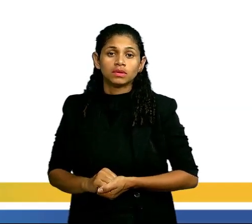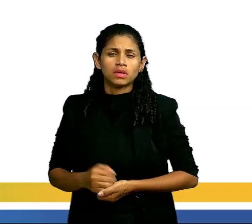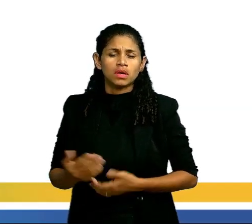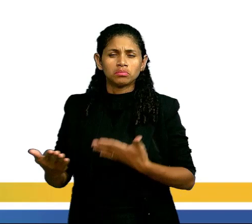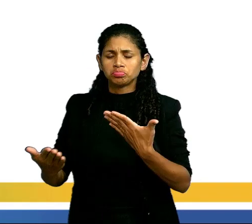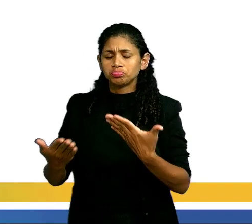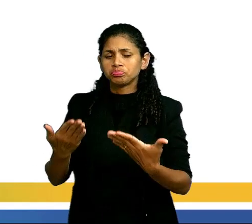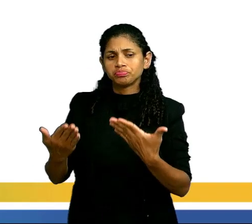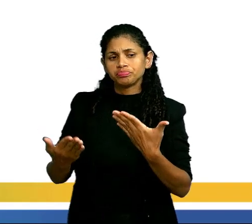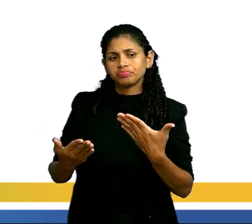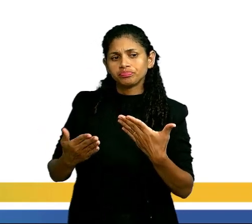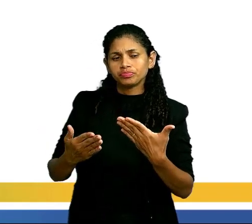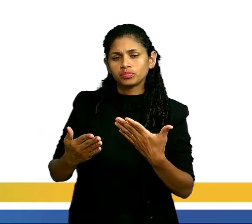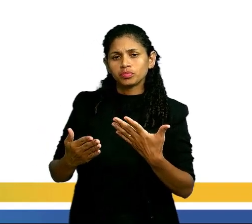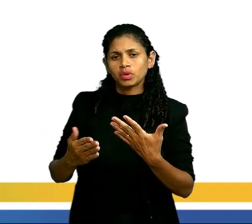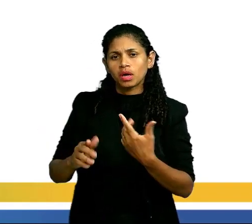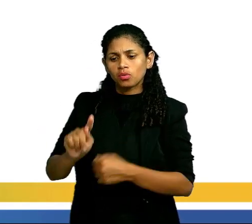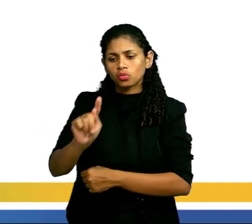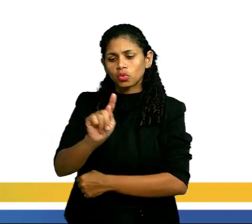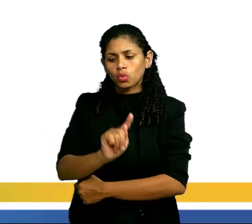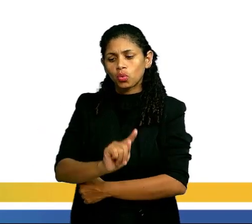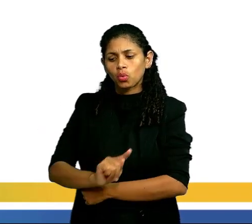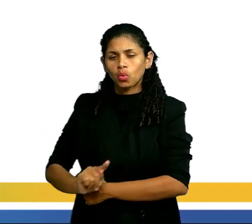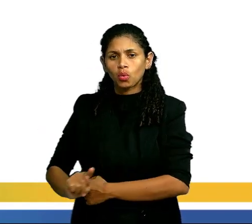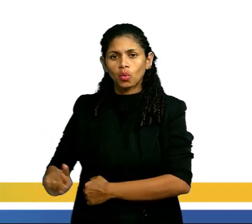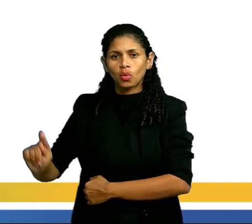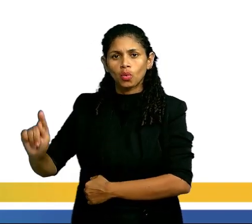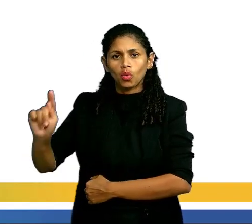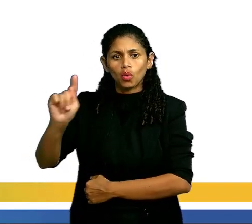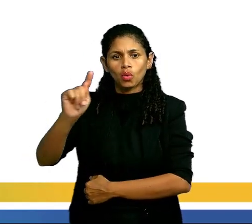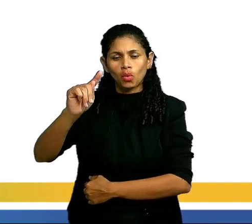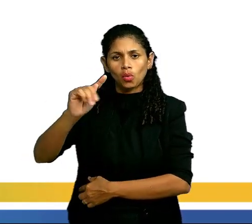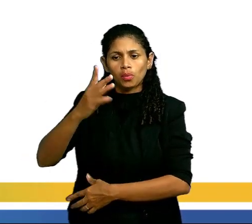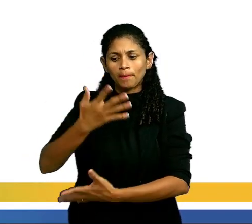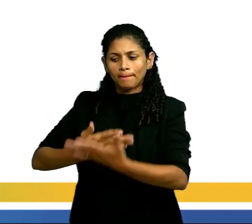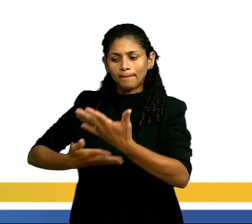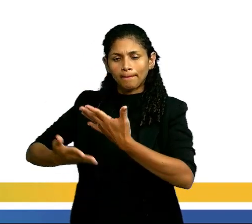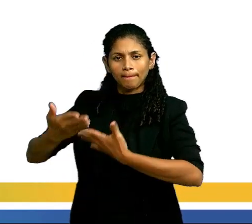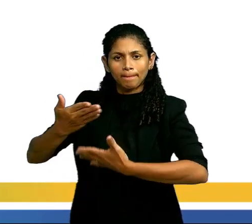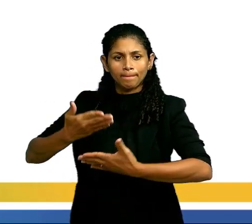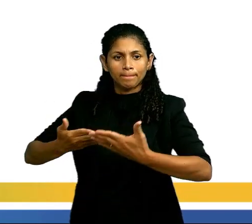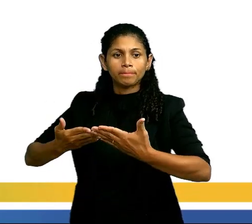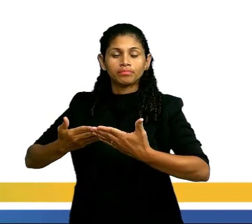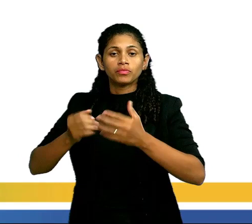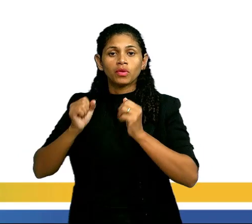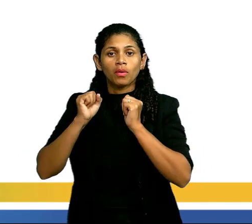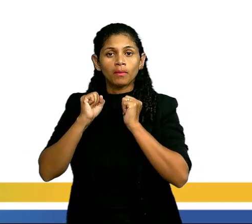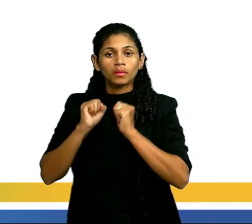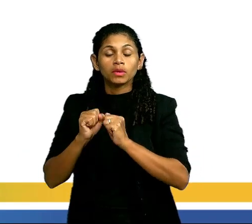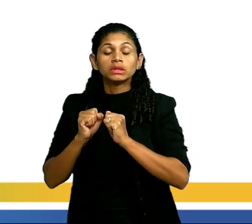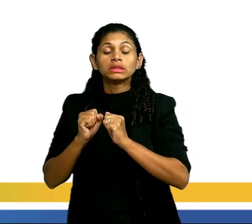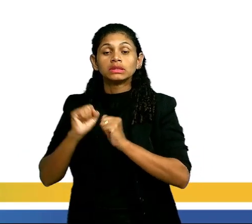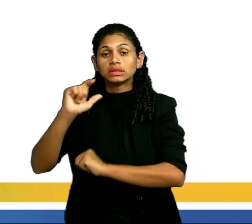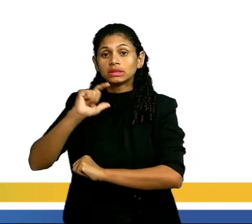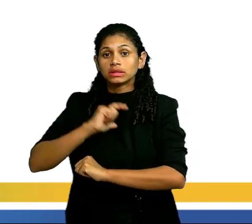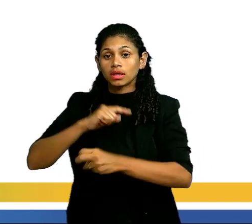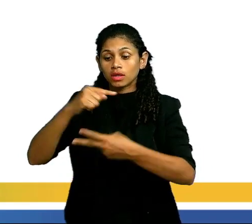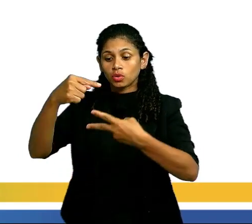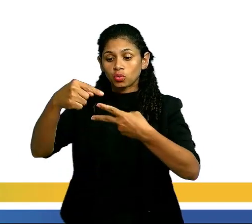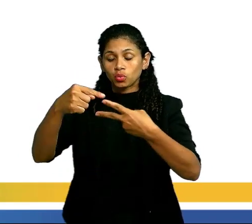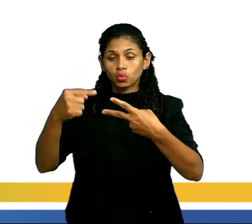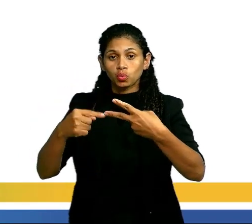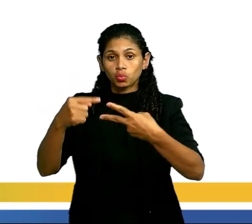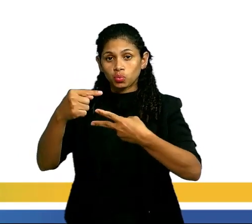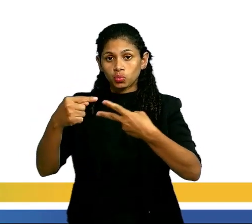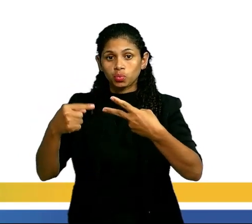Dependendo dos orbitais que estão interagindo ali, essas ligações simples, duplas e triplas, elas podem ter 2 classificações. Então nós